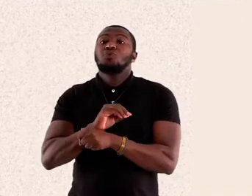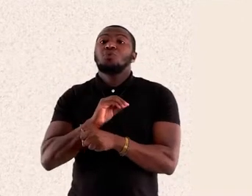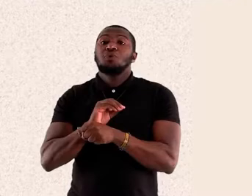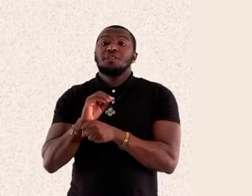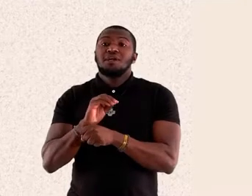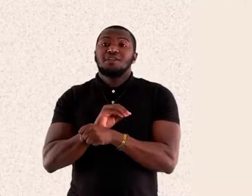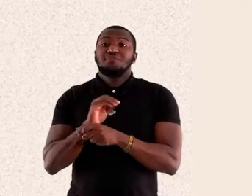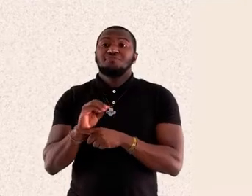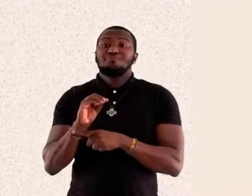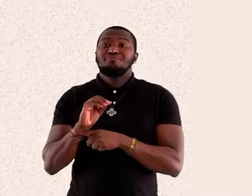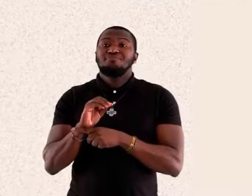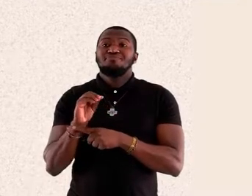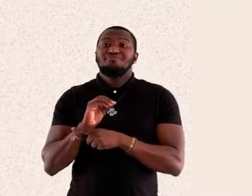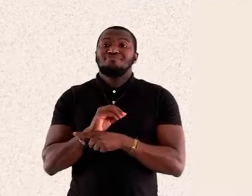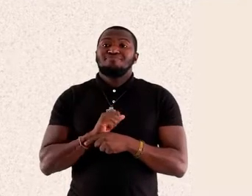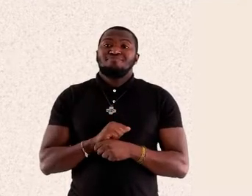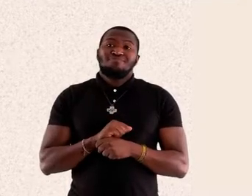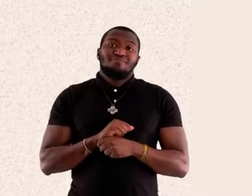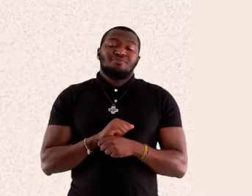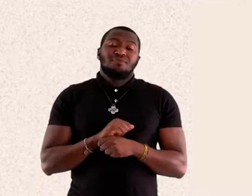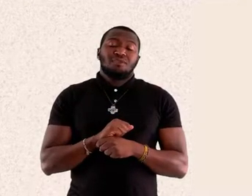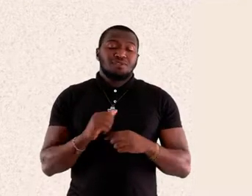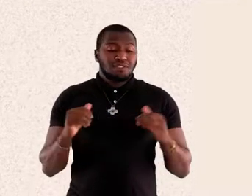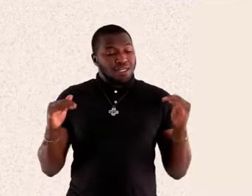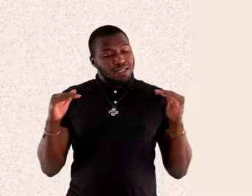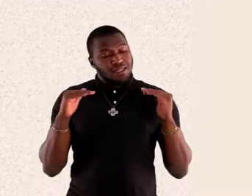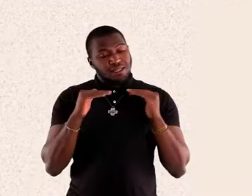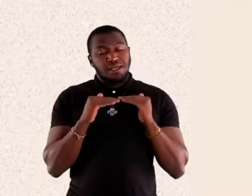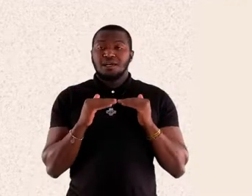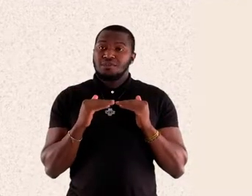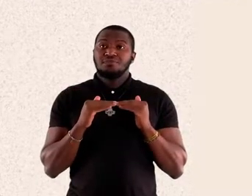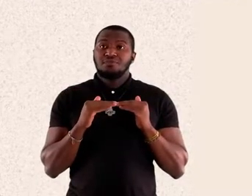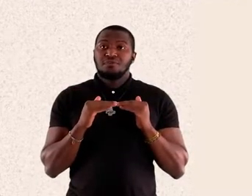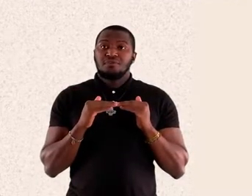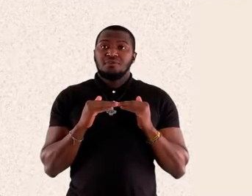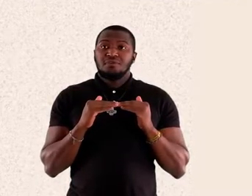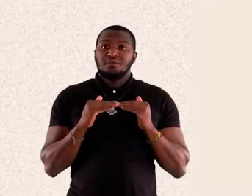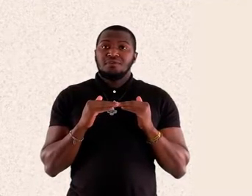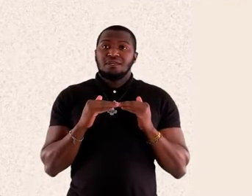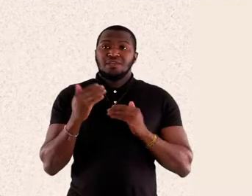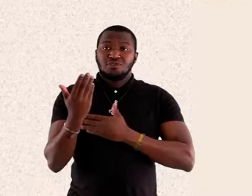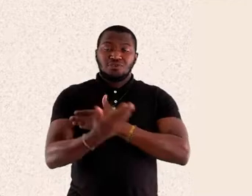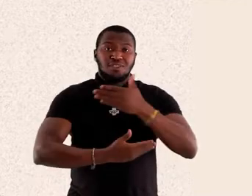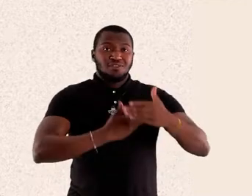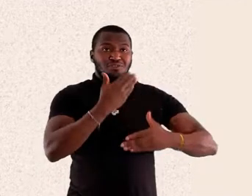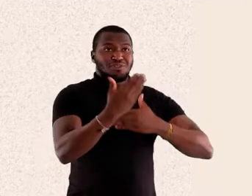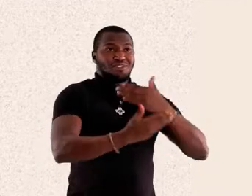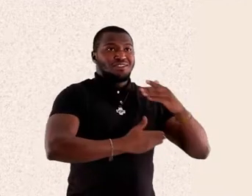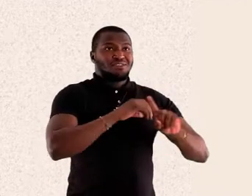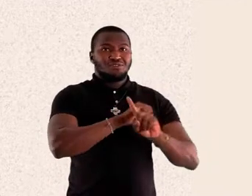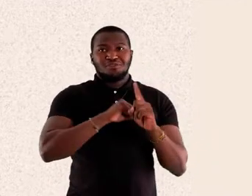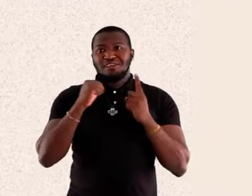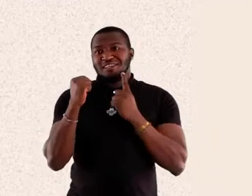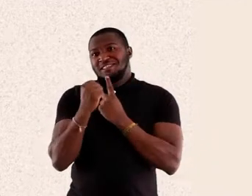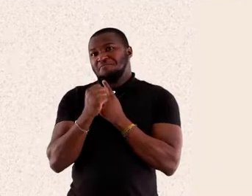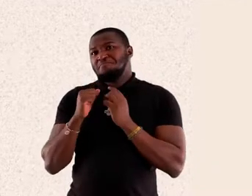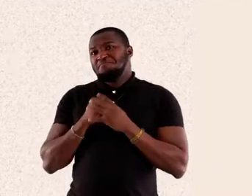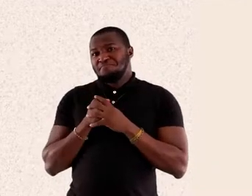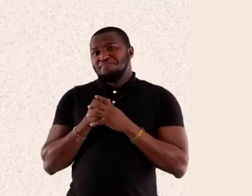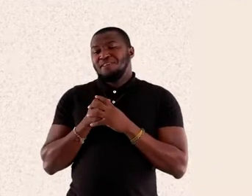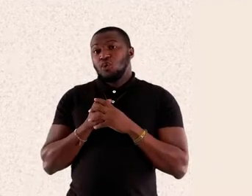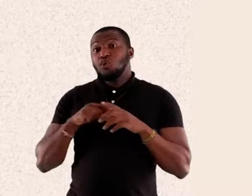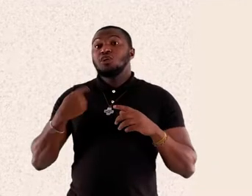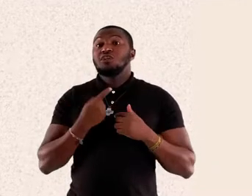bom então isso está ligado e a conexão social nós